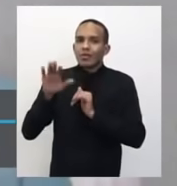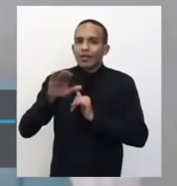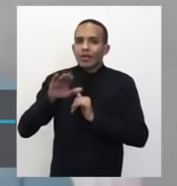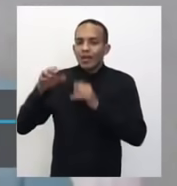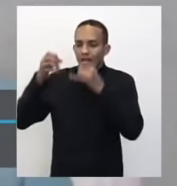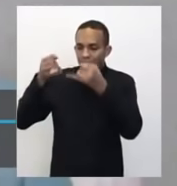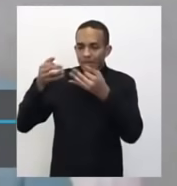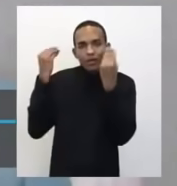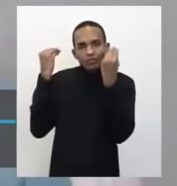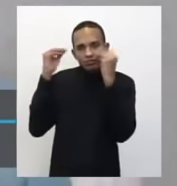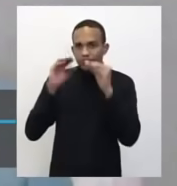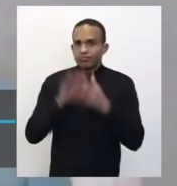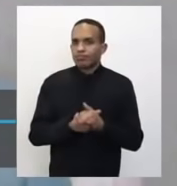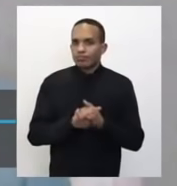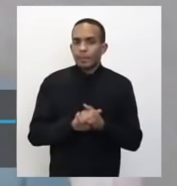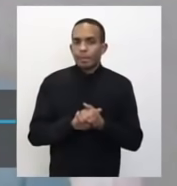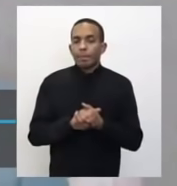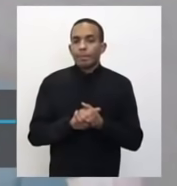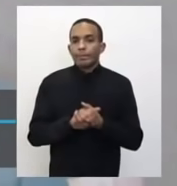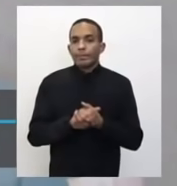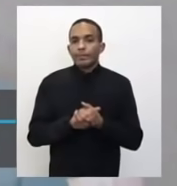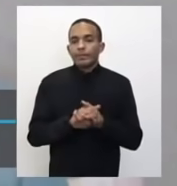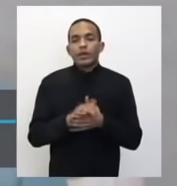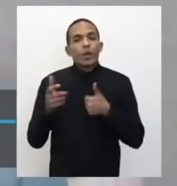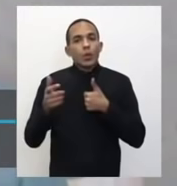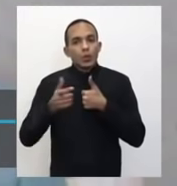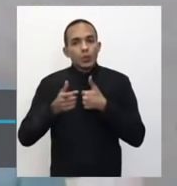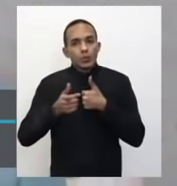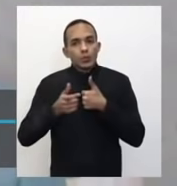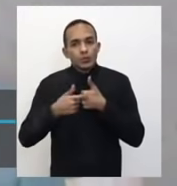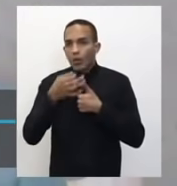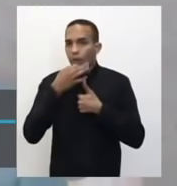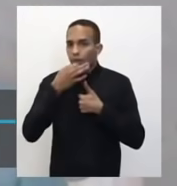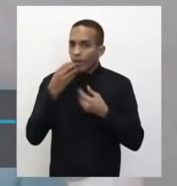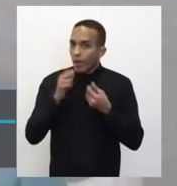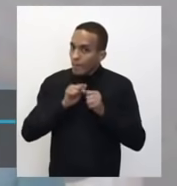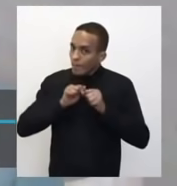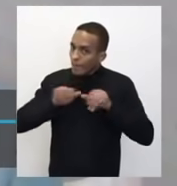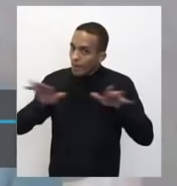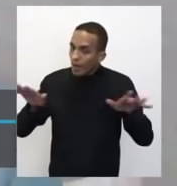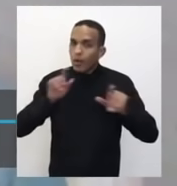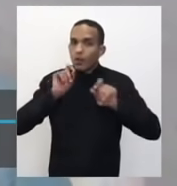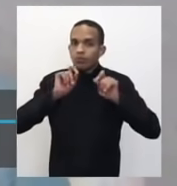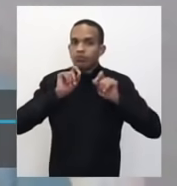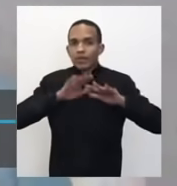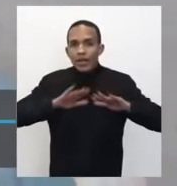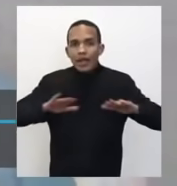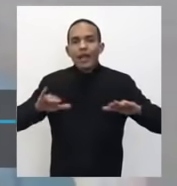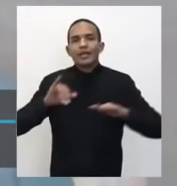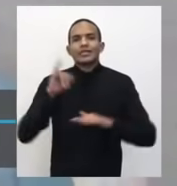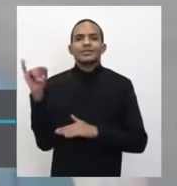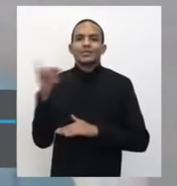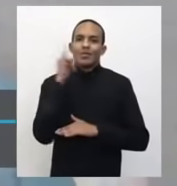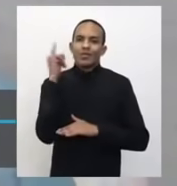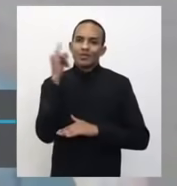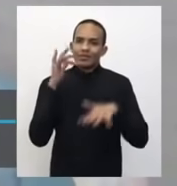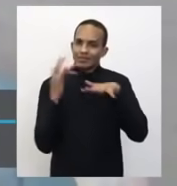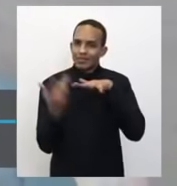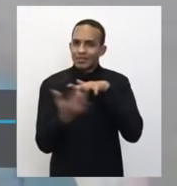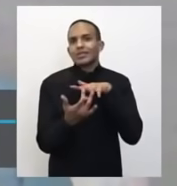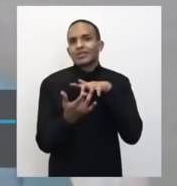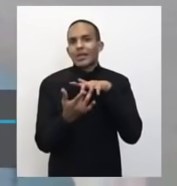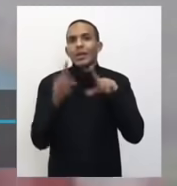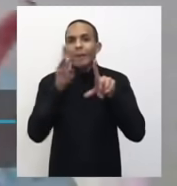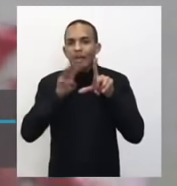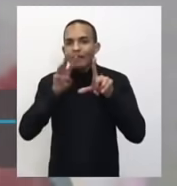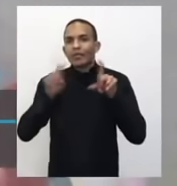sendo postado, né? E aí, curtir, comentar e compartilhar, elas são ações muito importantes para as plataformas digitais.